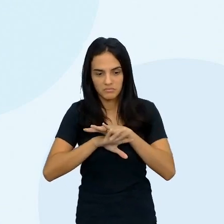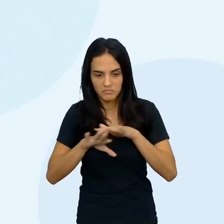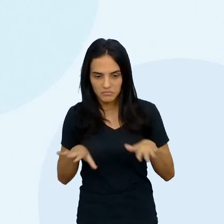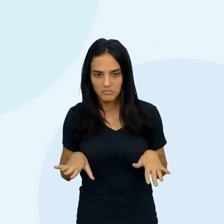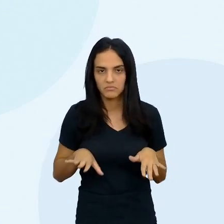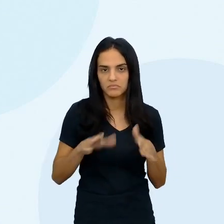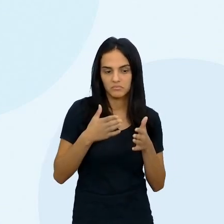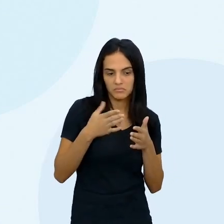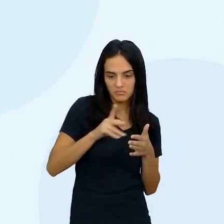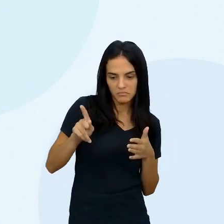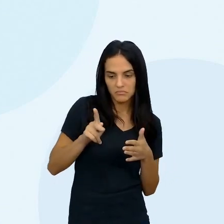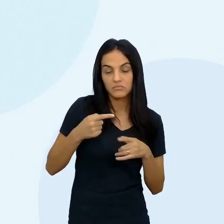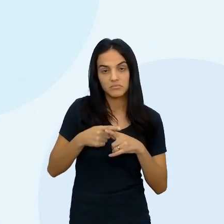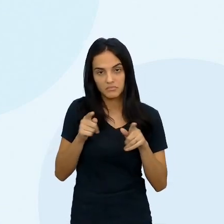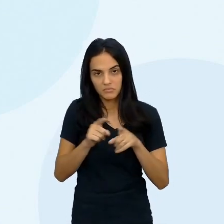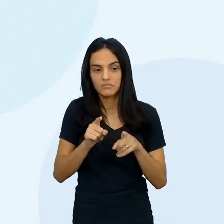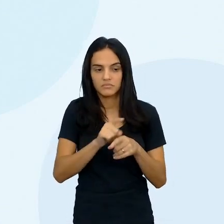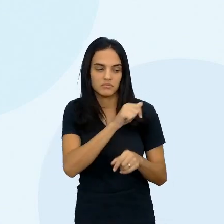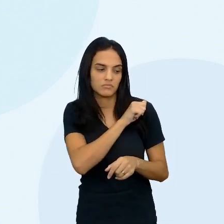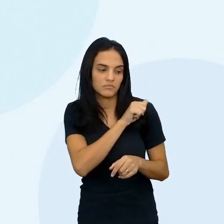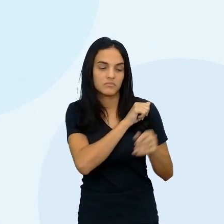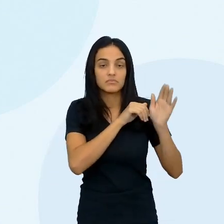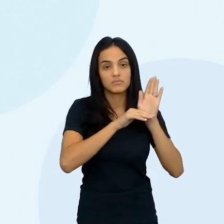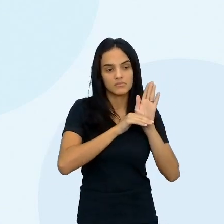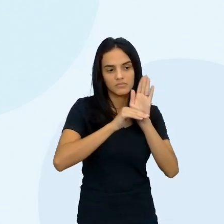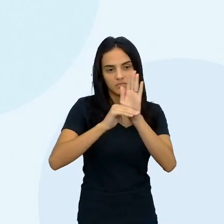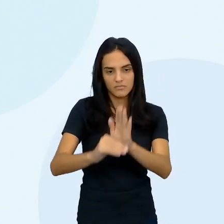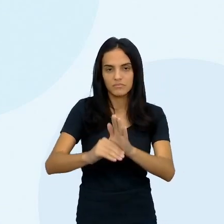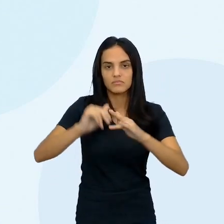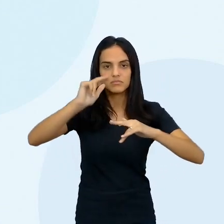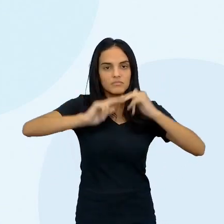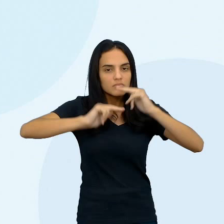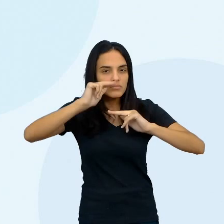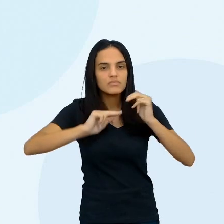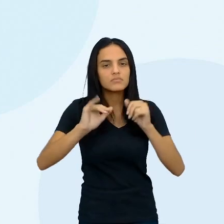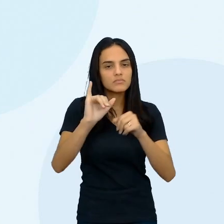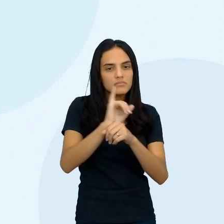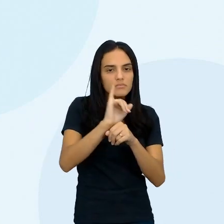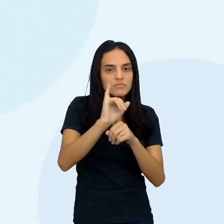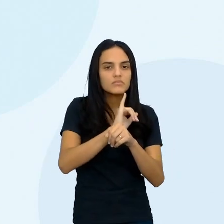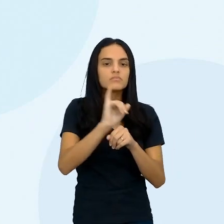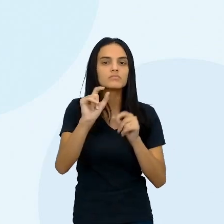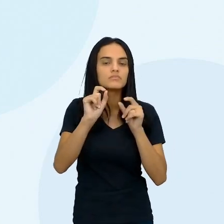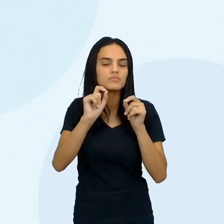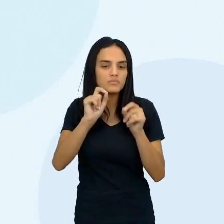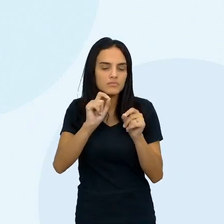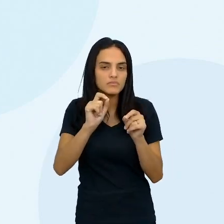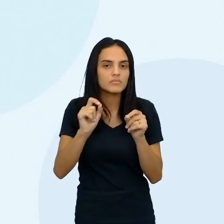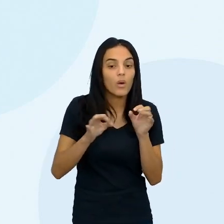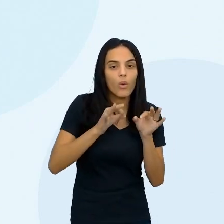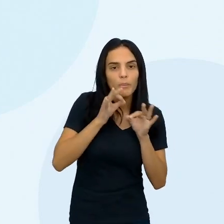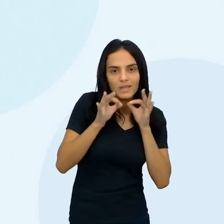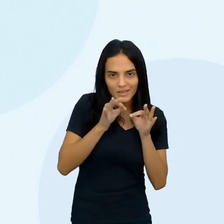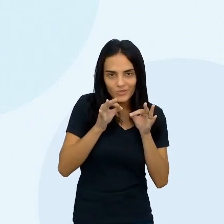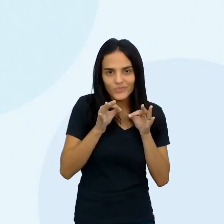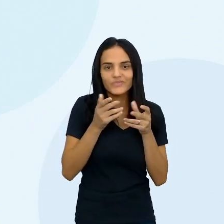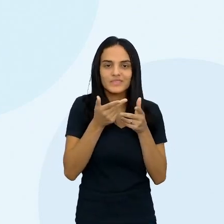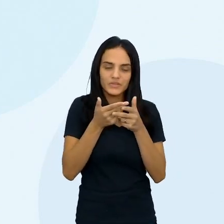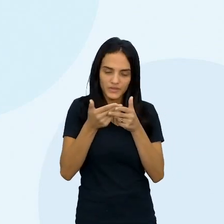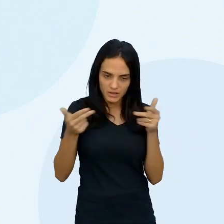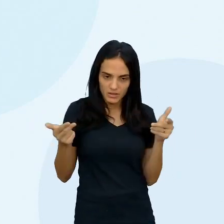professor, mas também para o aluno, ele ajuda como uma ferramenta metodológica para apontamentos e,